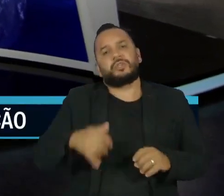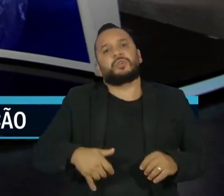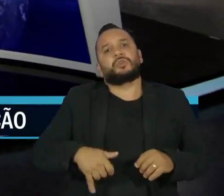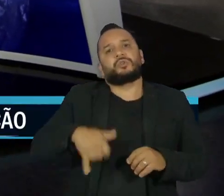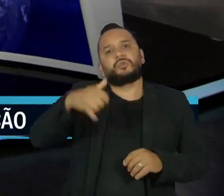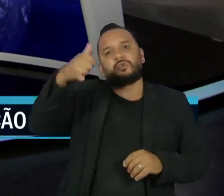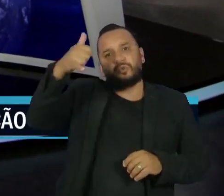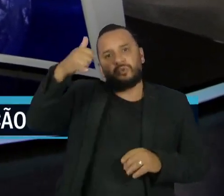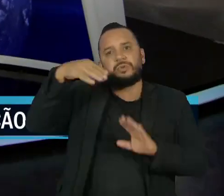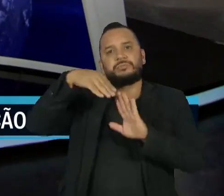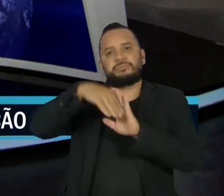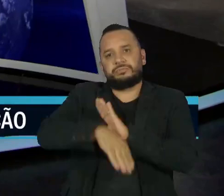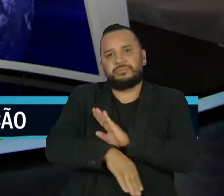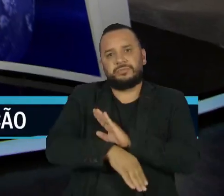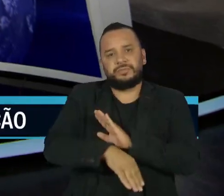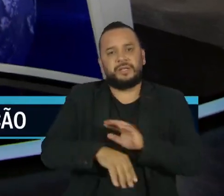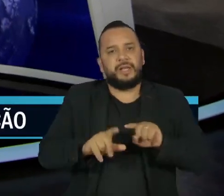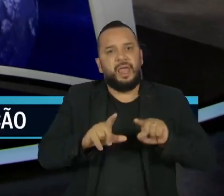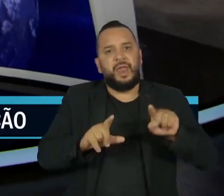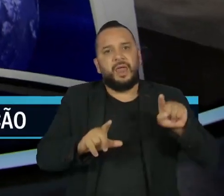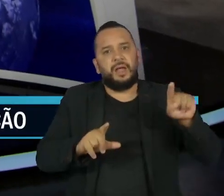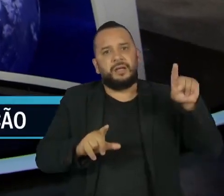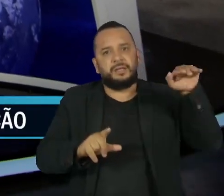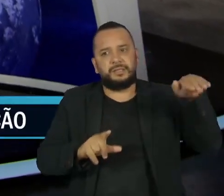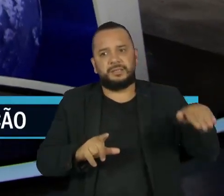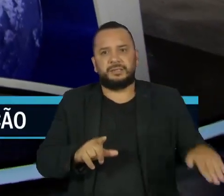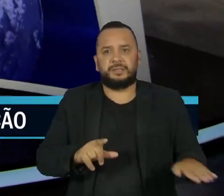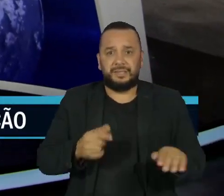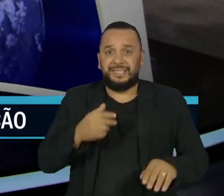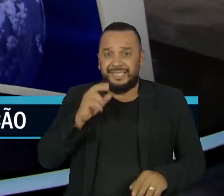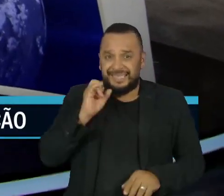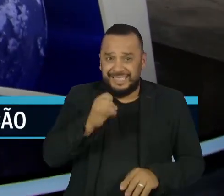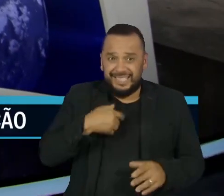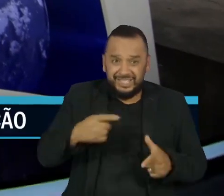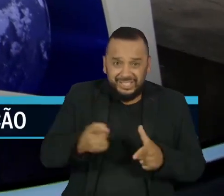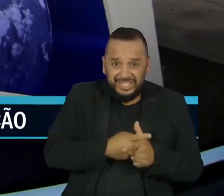Se você abandona déficit zero, no dia seguinte os mais pobres, como falou o Vila, vão pagar a conta.